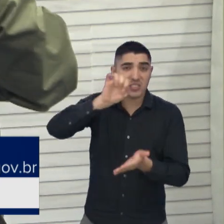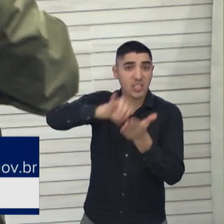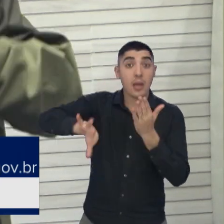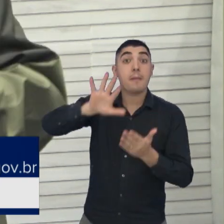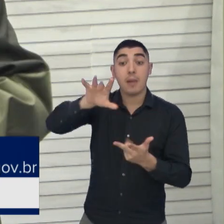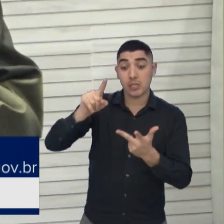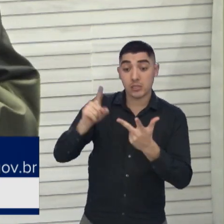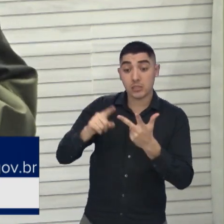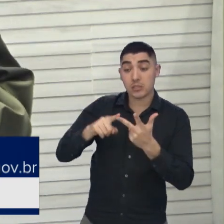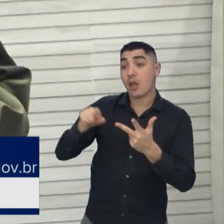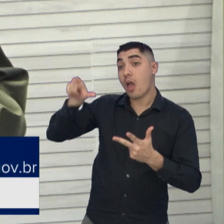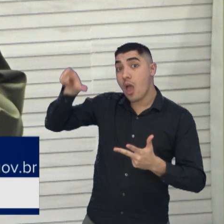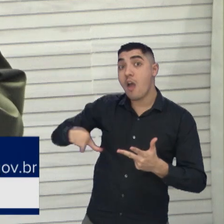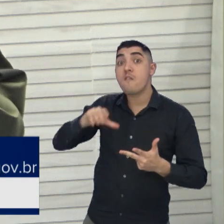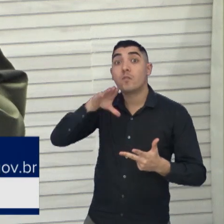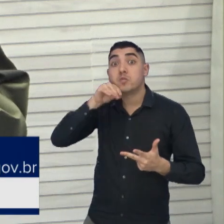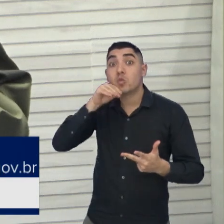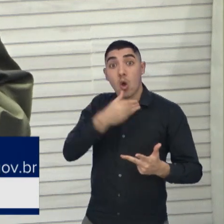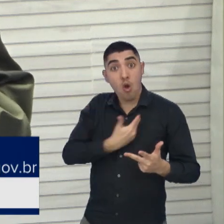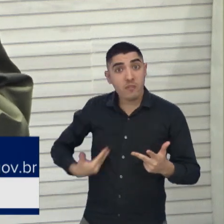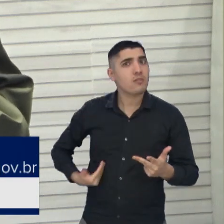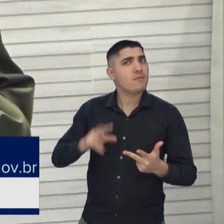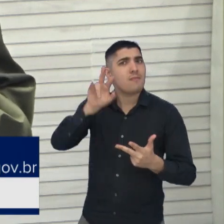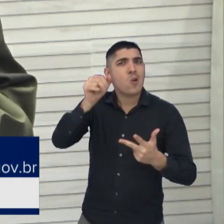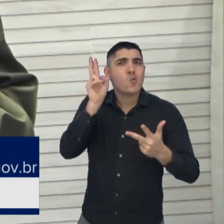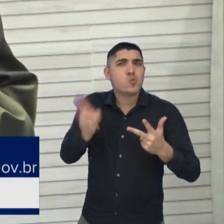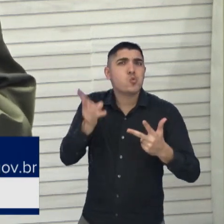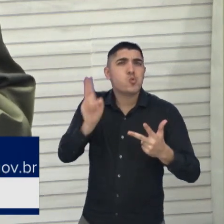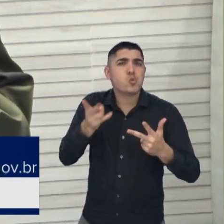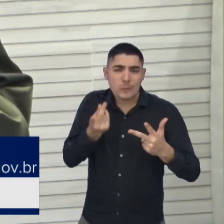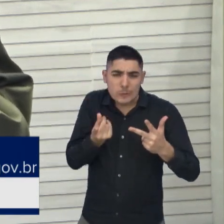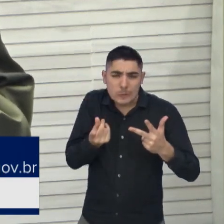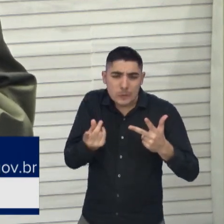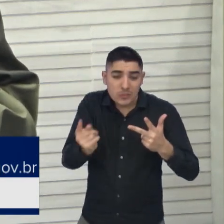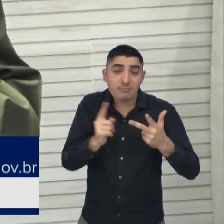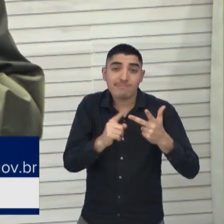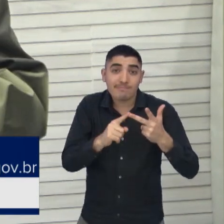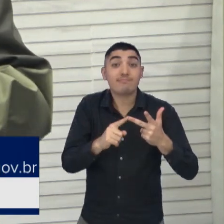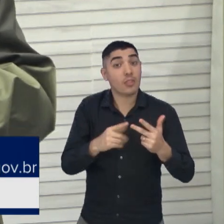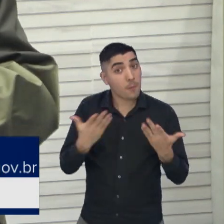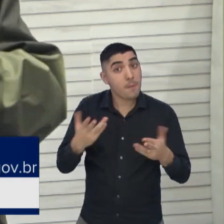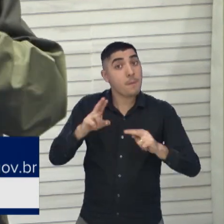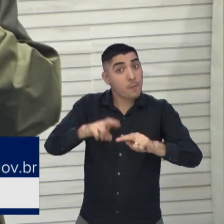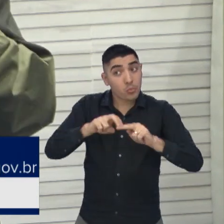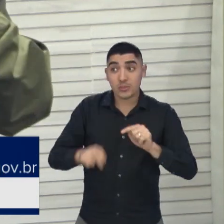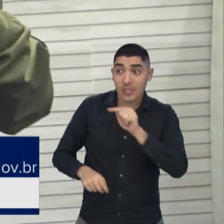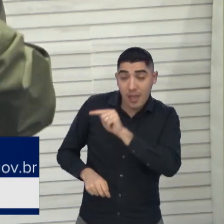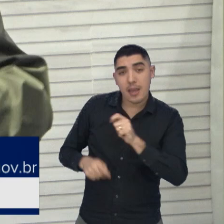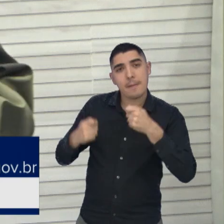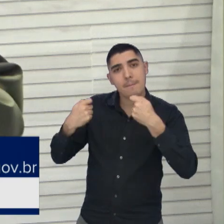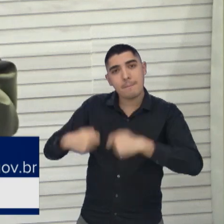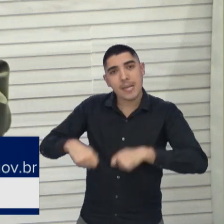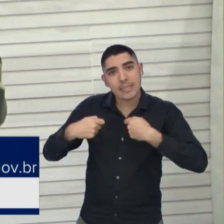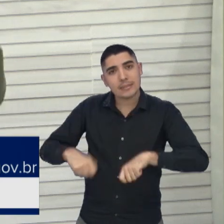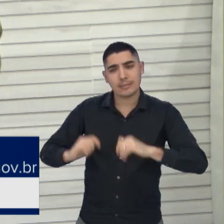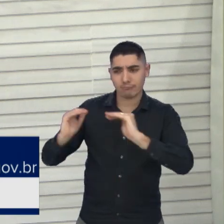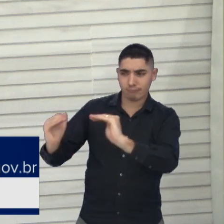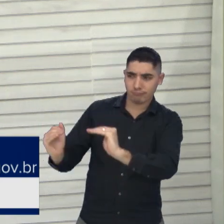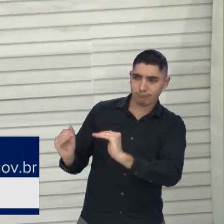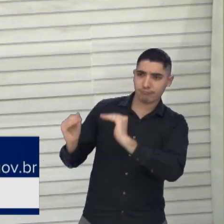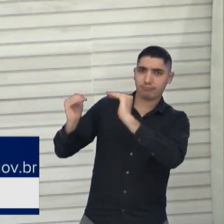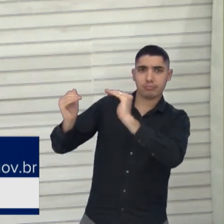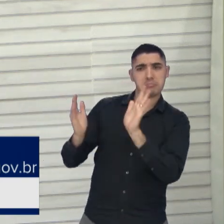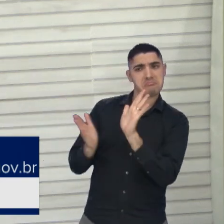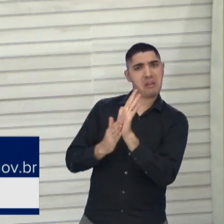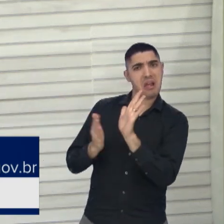ele fica. E por isso que ele tem que ser altamente enaltecido pelo